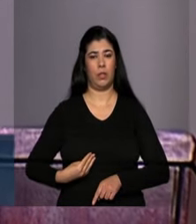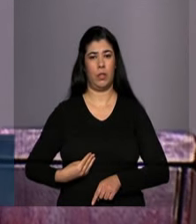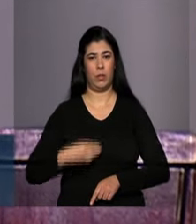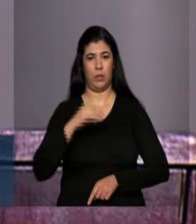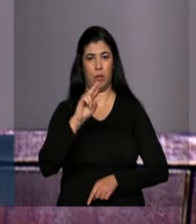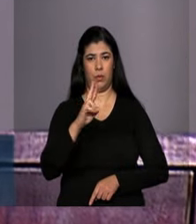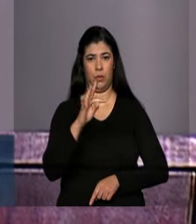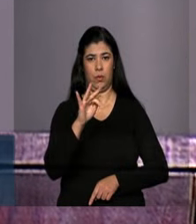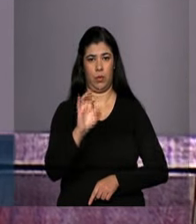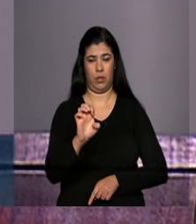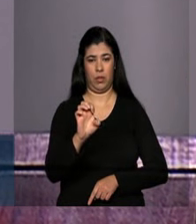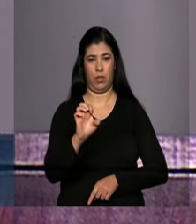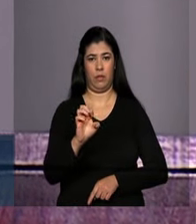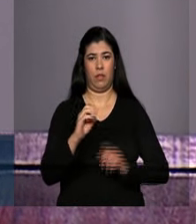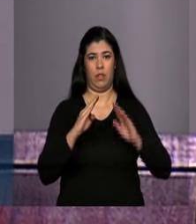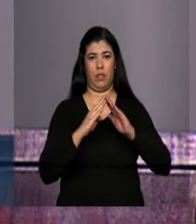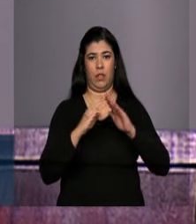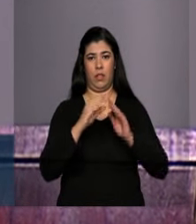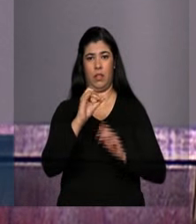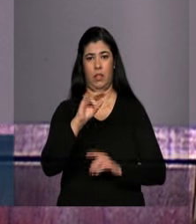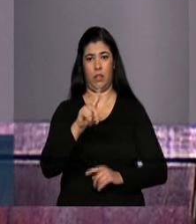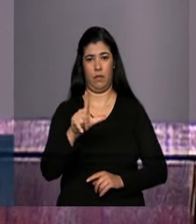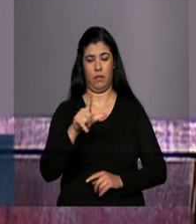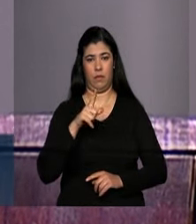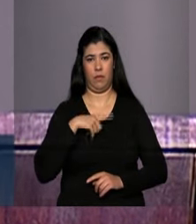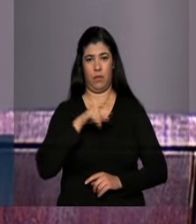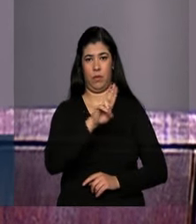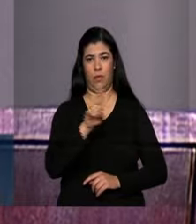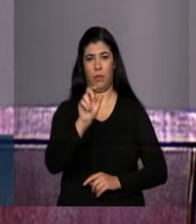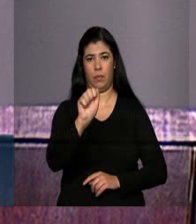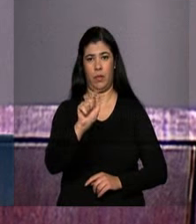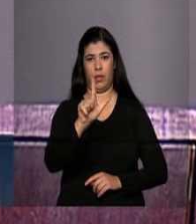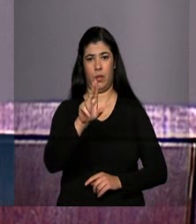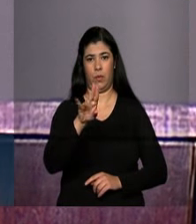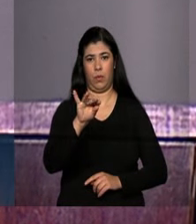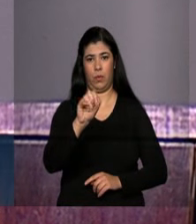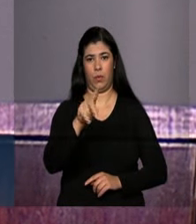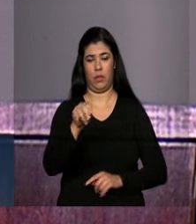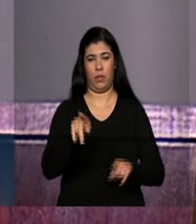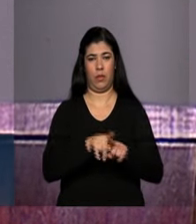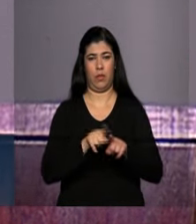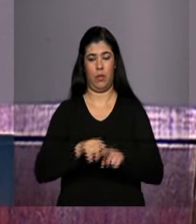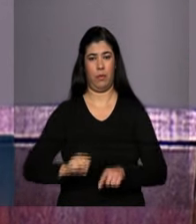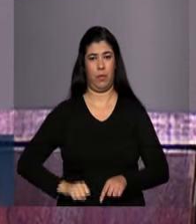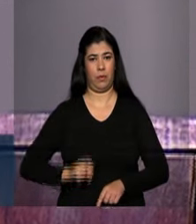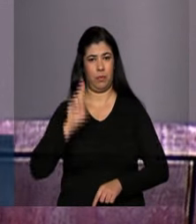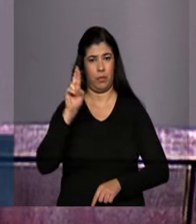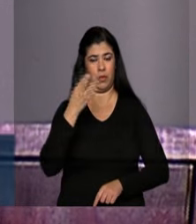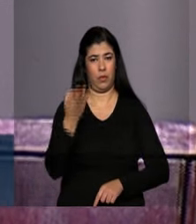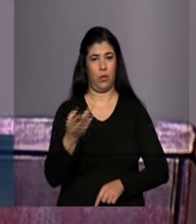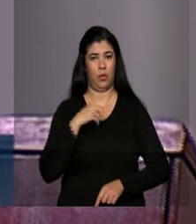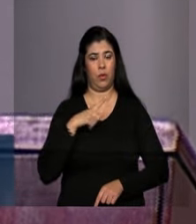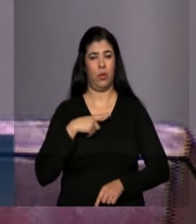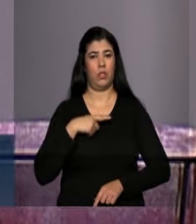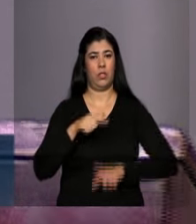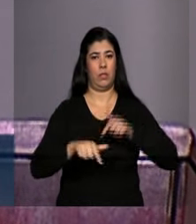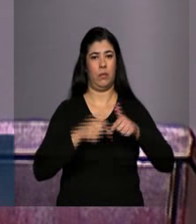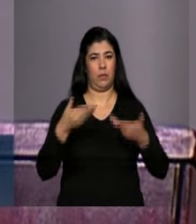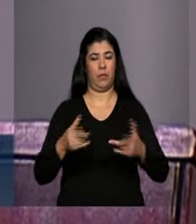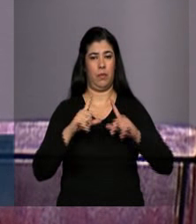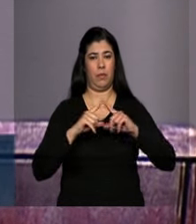da Presidência da República, Aloysio Mercadante, senhores embaixadores acreditados em Brasília,